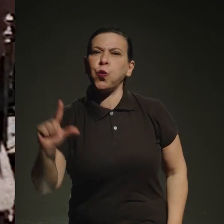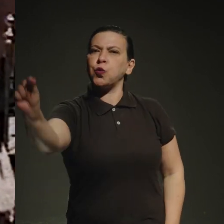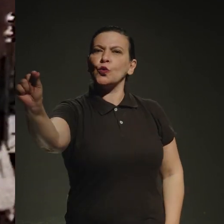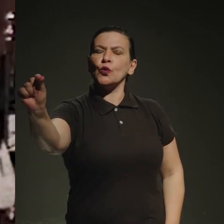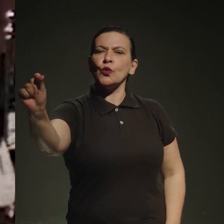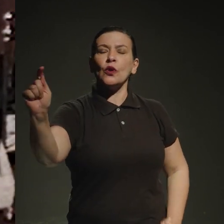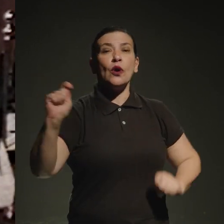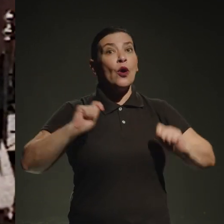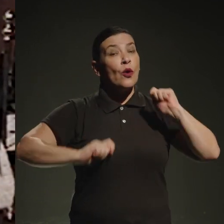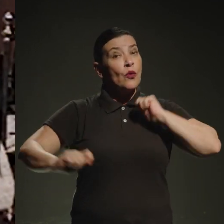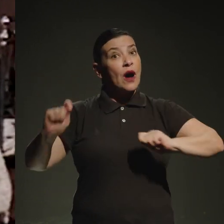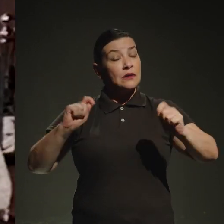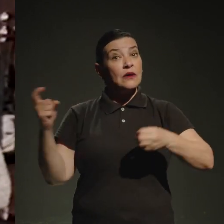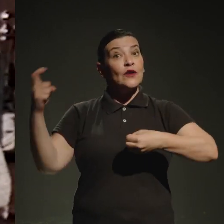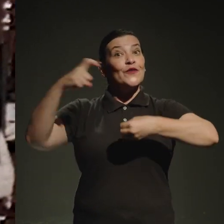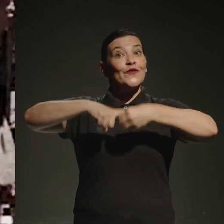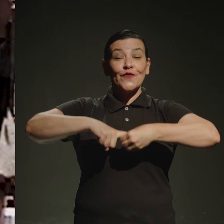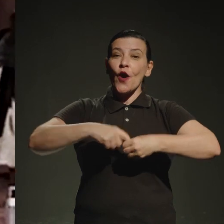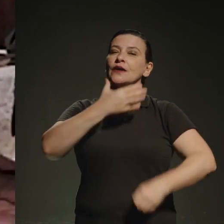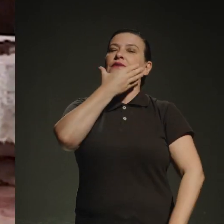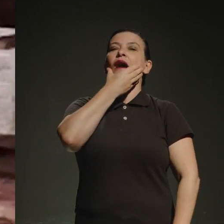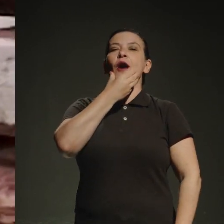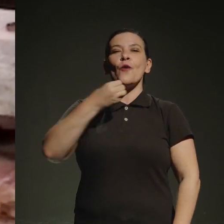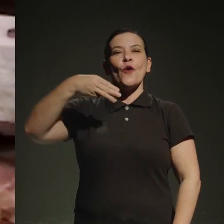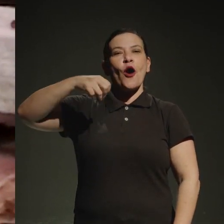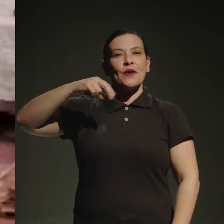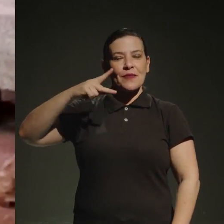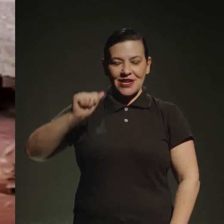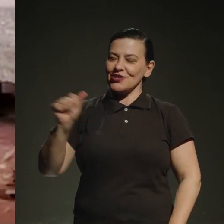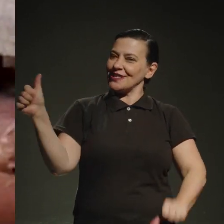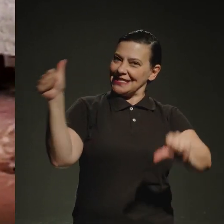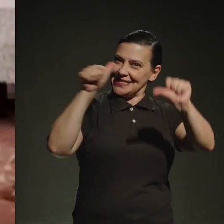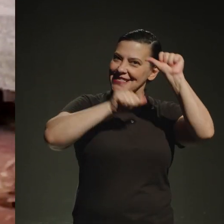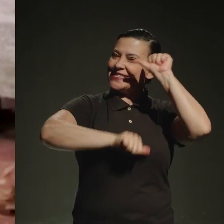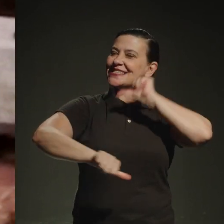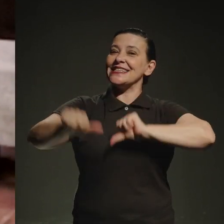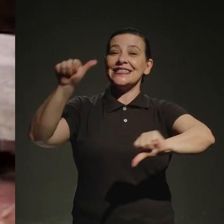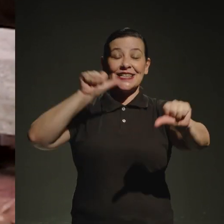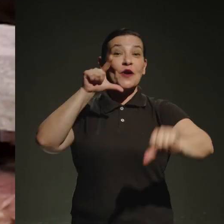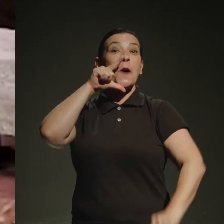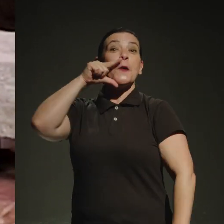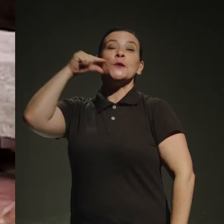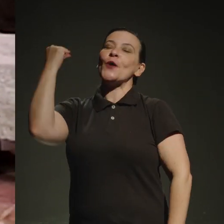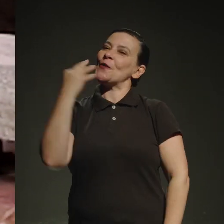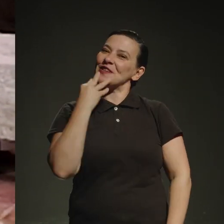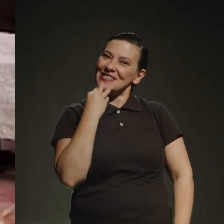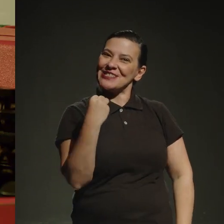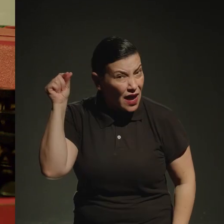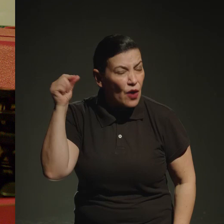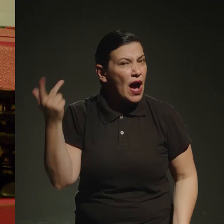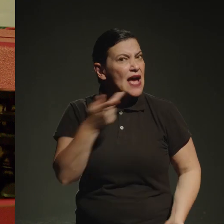as ideias desse autor não estavam quando, para iniciar sua obra imortal, escolheu justamente a expressão num lugar da